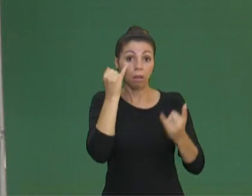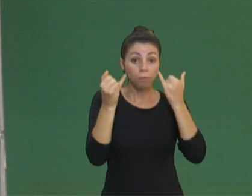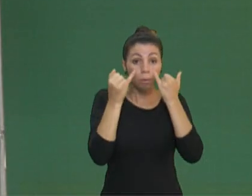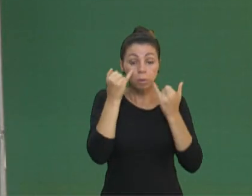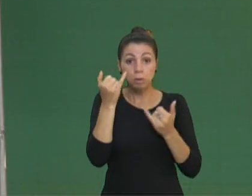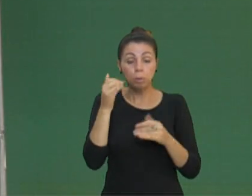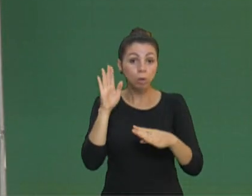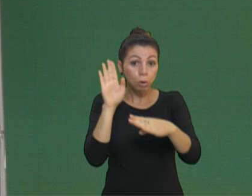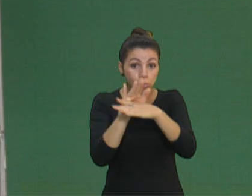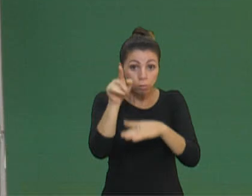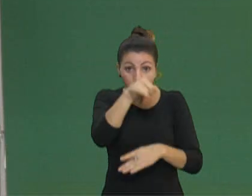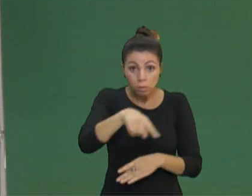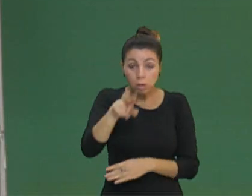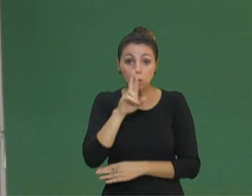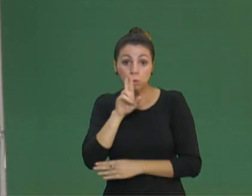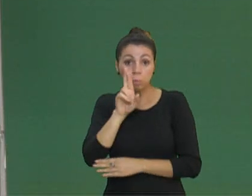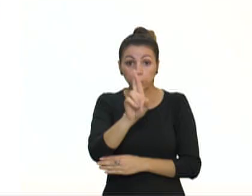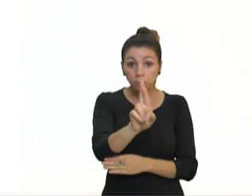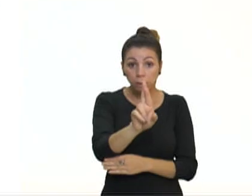então? Responde aí.